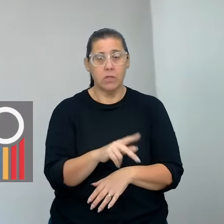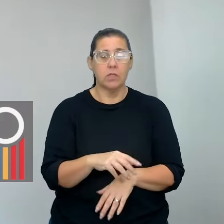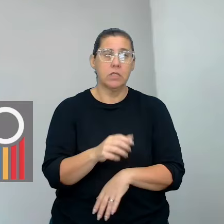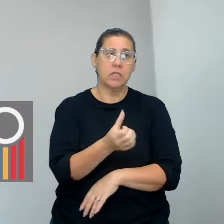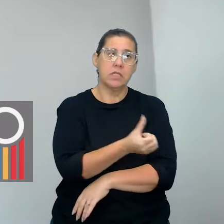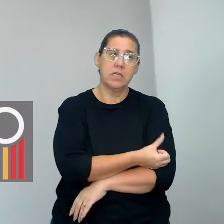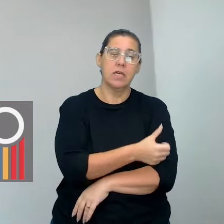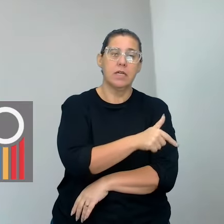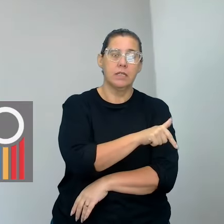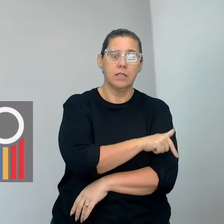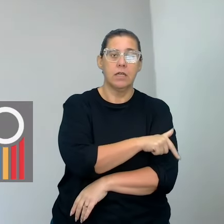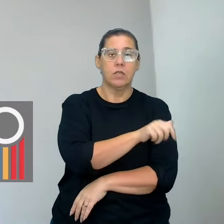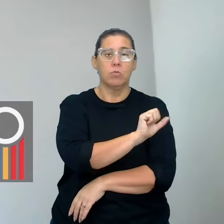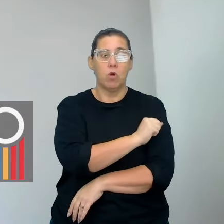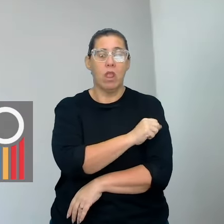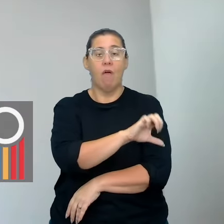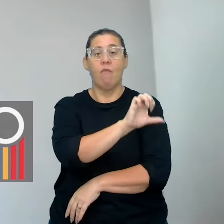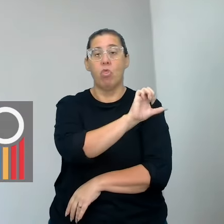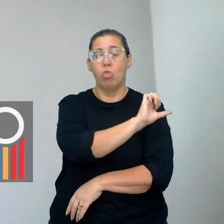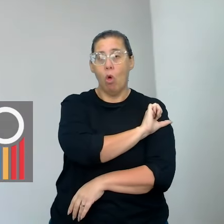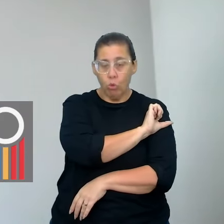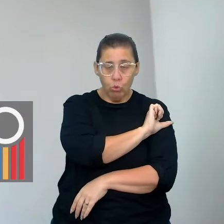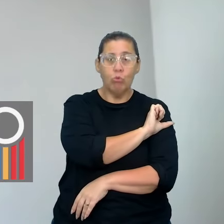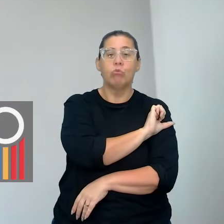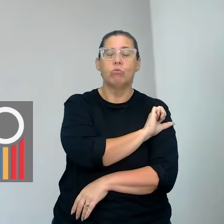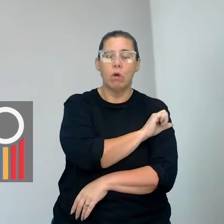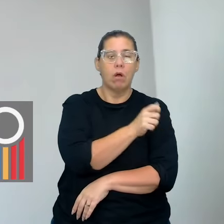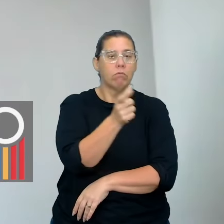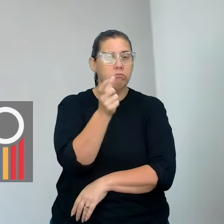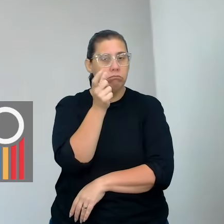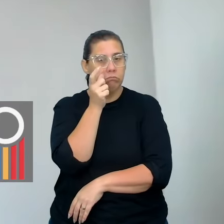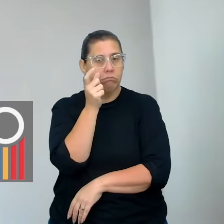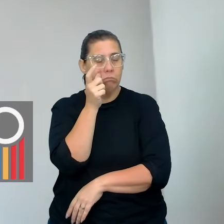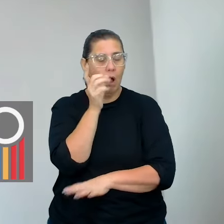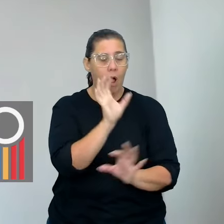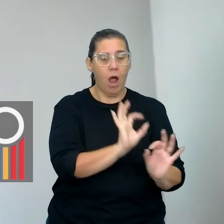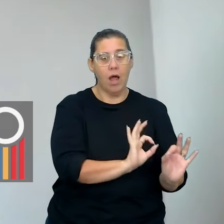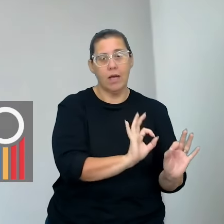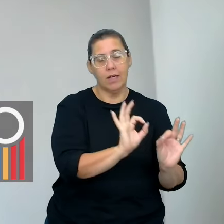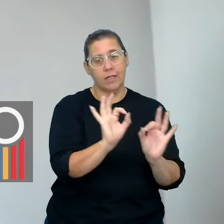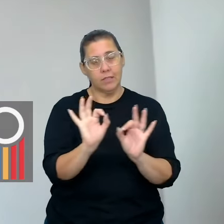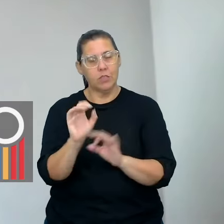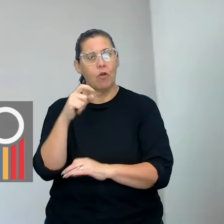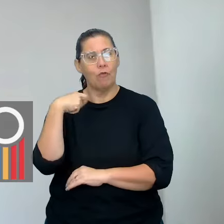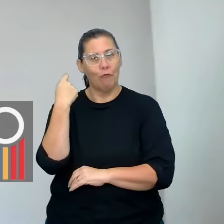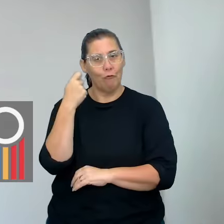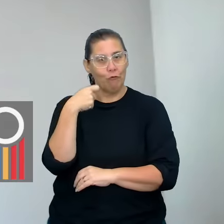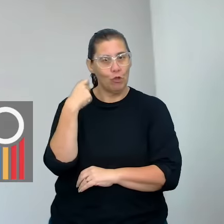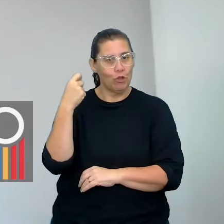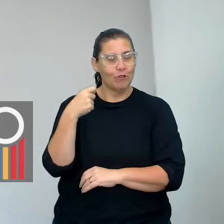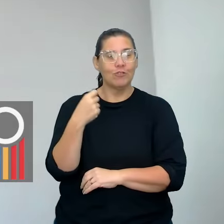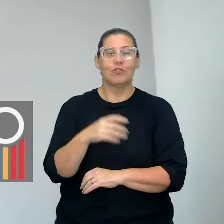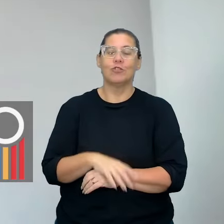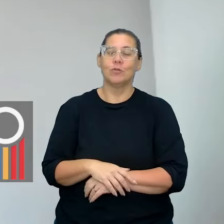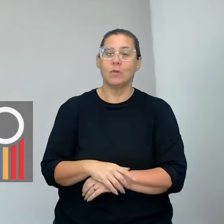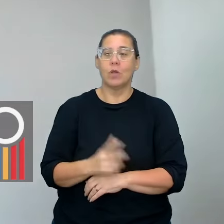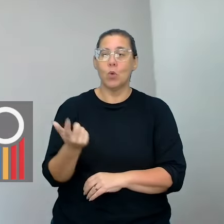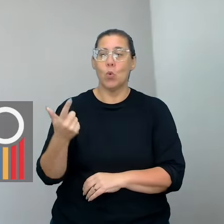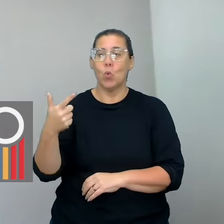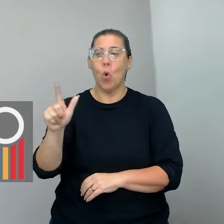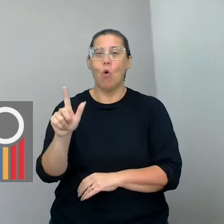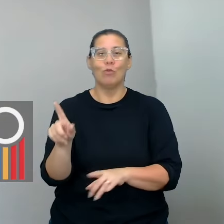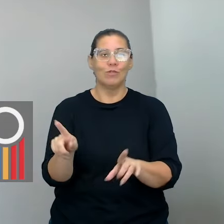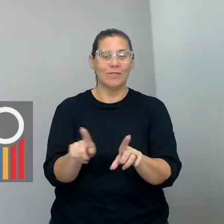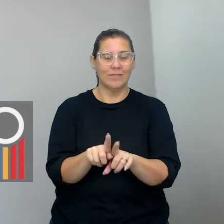do sétimo, do oitavo, do nono, assistam aos seus vídeos específicos e aos outros